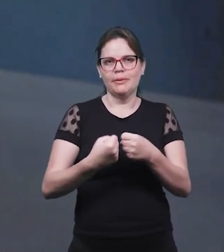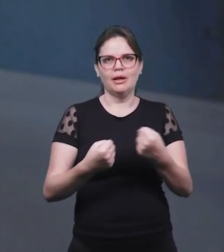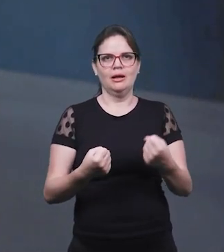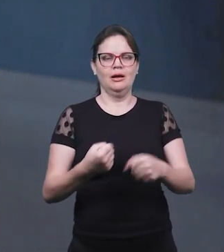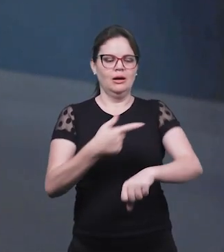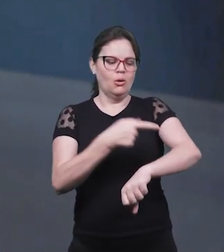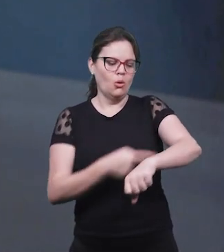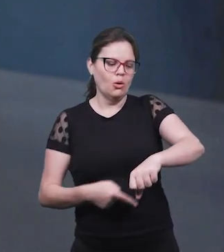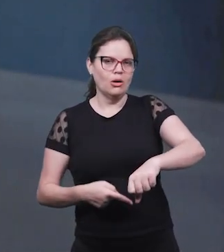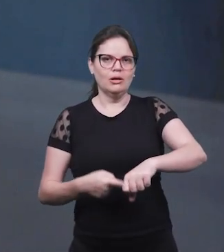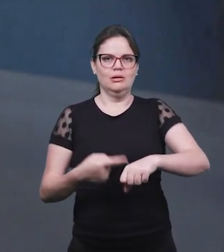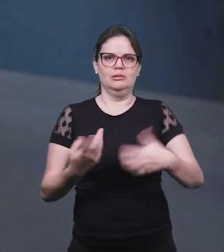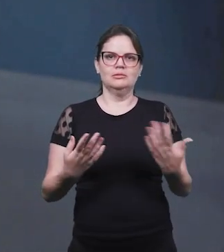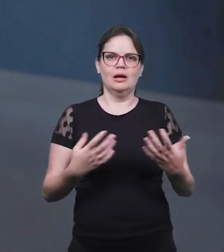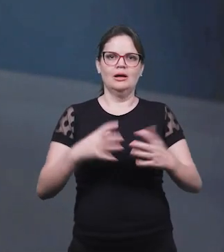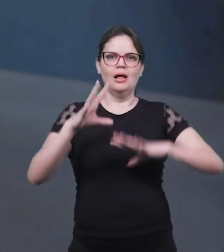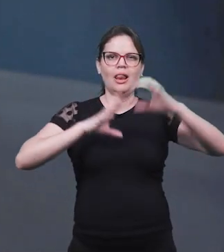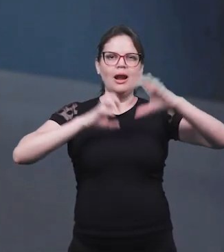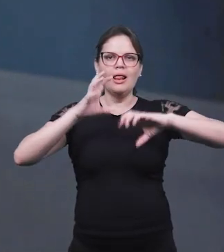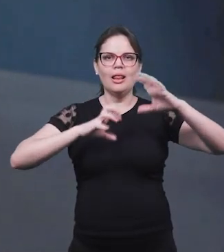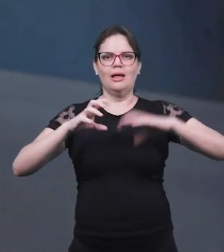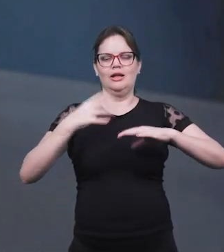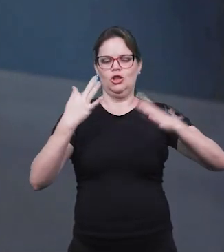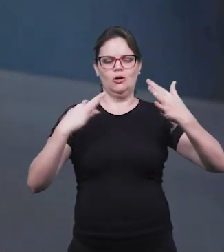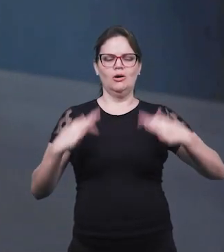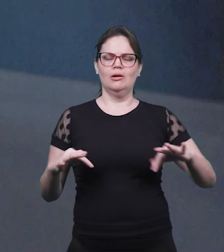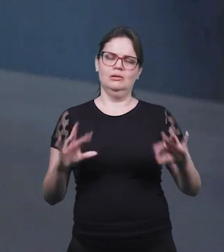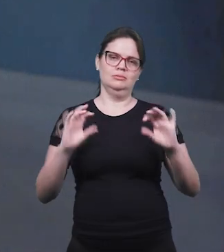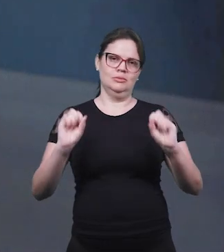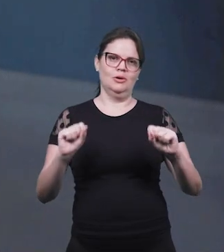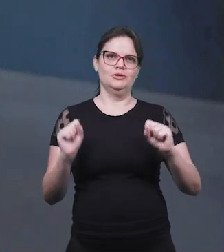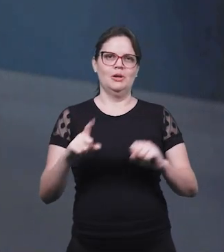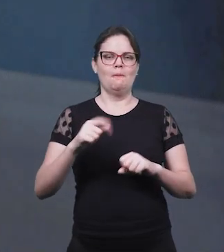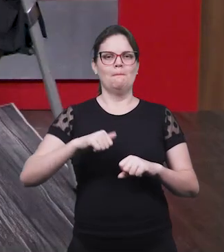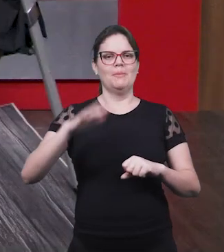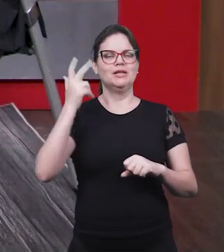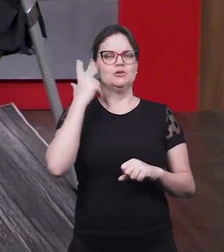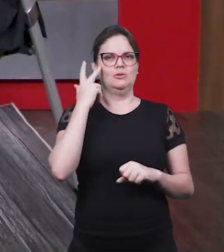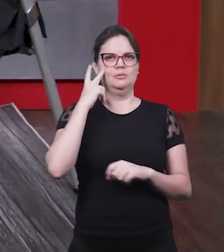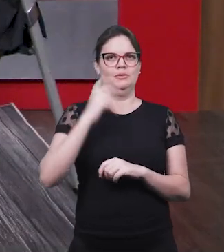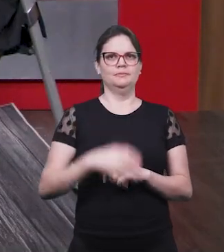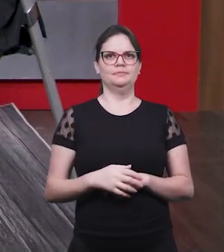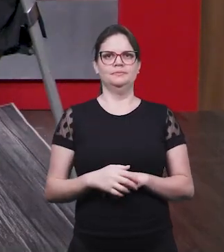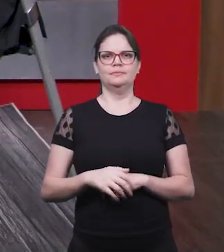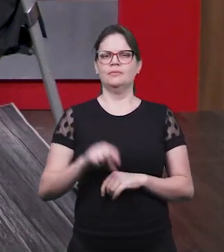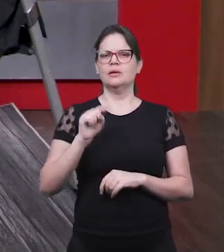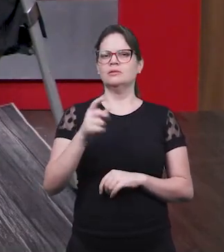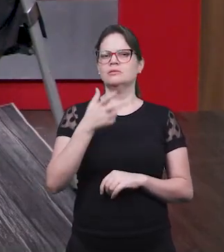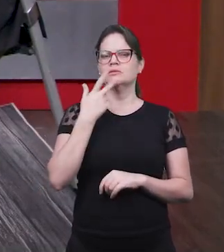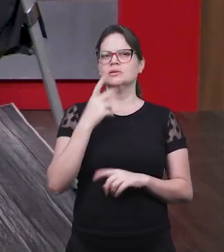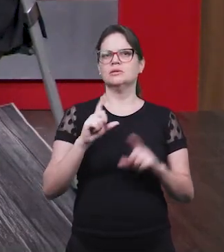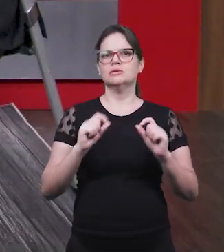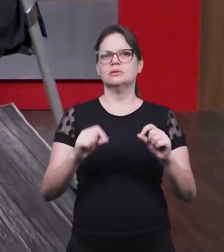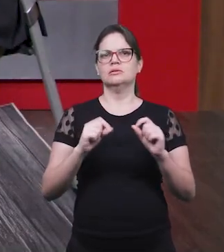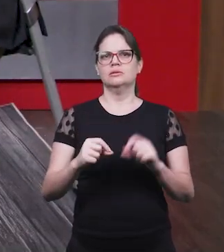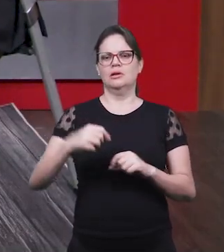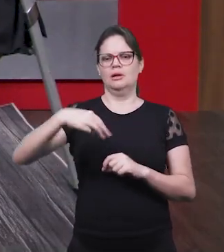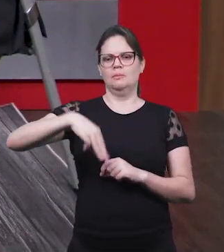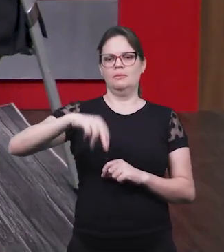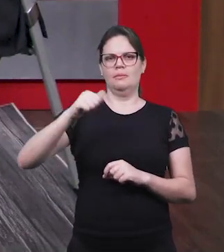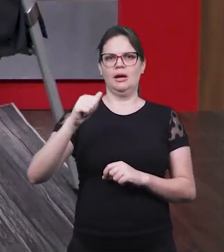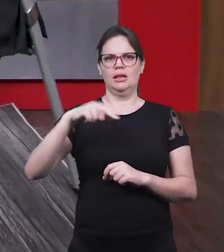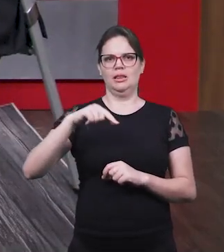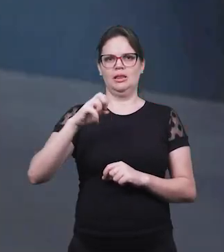Se cortarem, brigarem, se machucar, são os mais comuns. Você falou em manejo sanitário. O que vem a ser o manejo